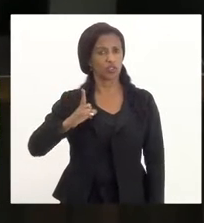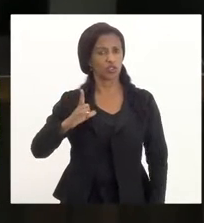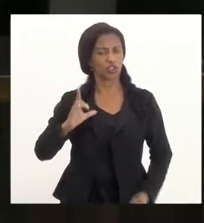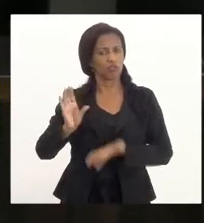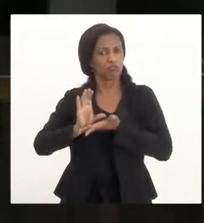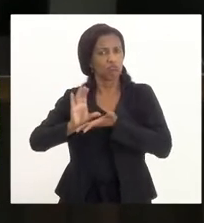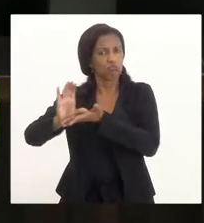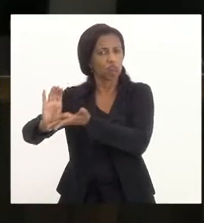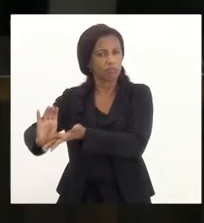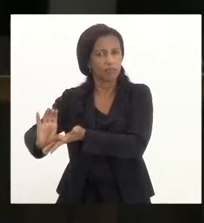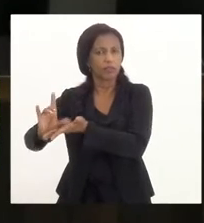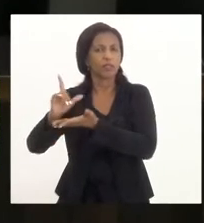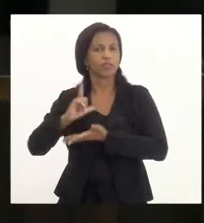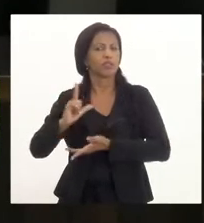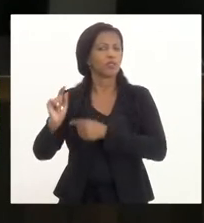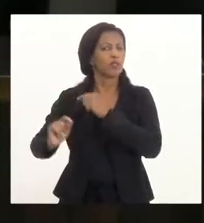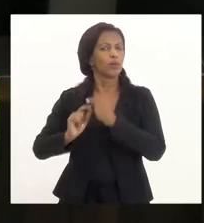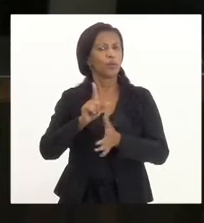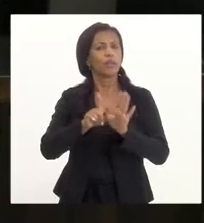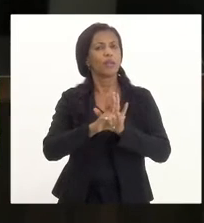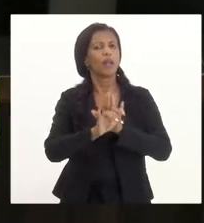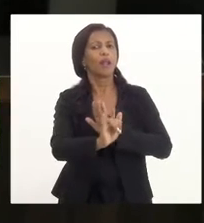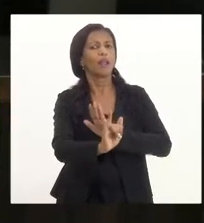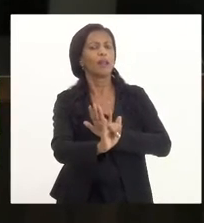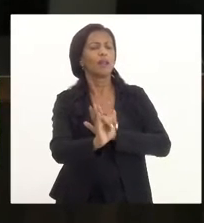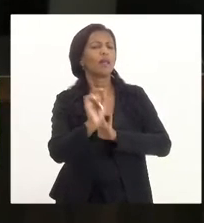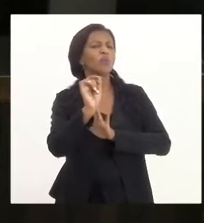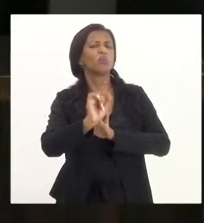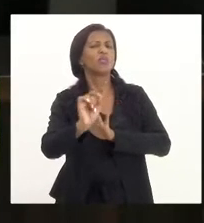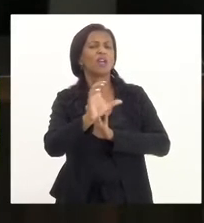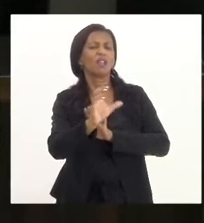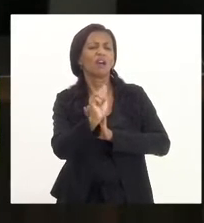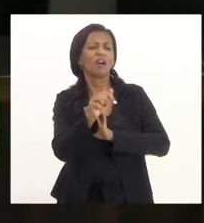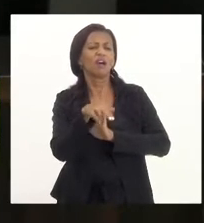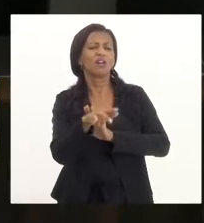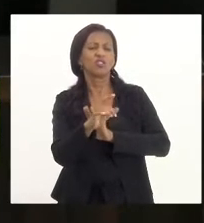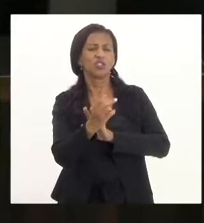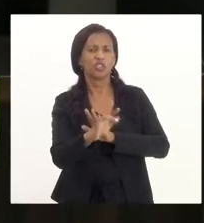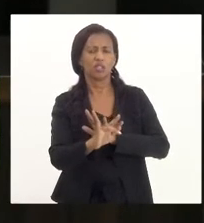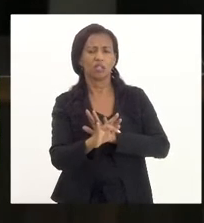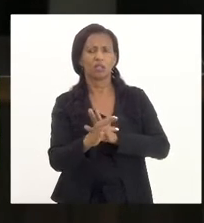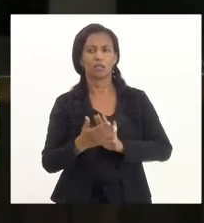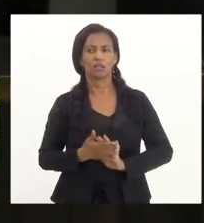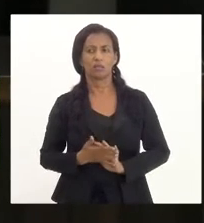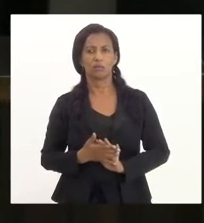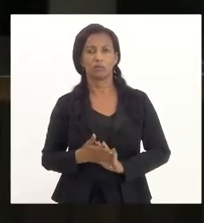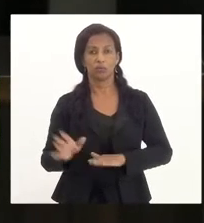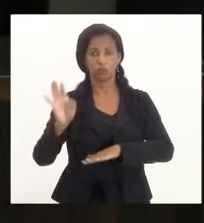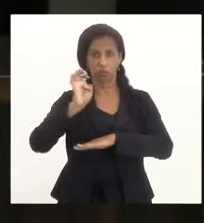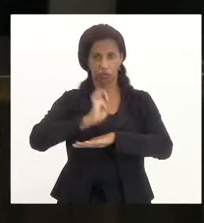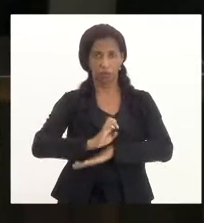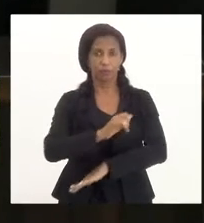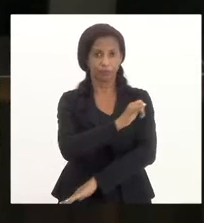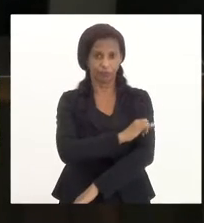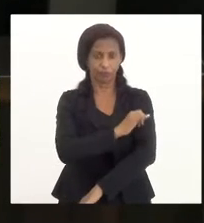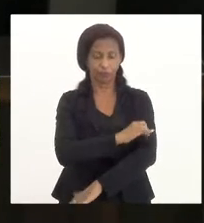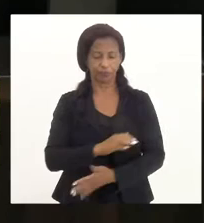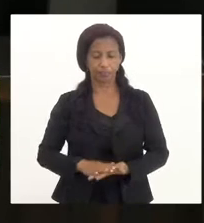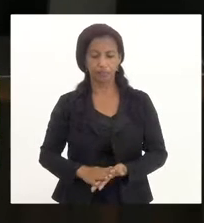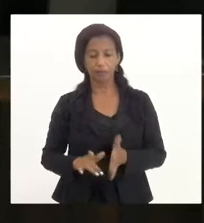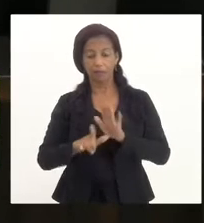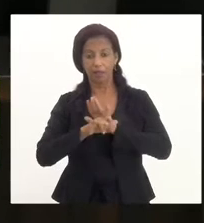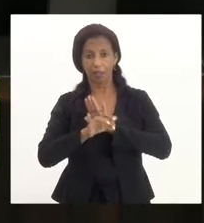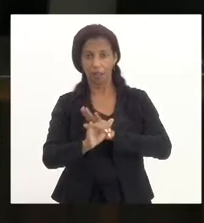de crédito O que que a lei kandir para todos entenderem e o estado do Rio de Janeiro